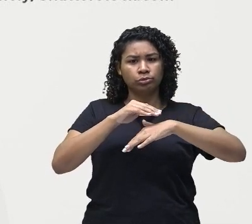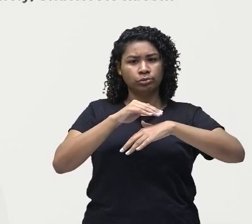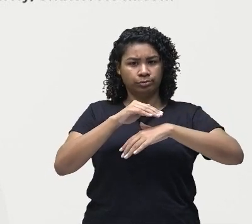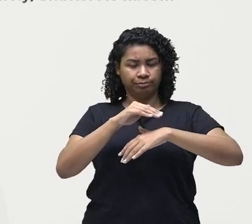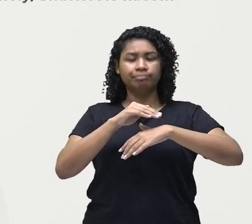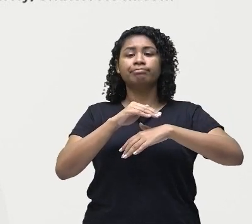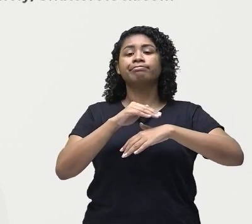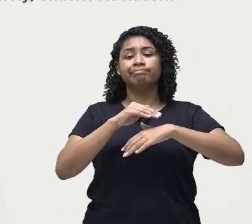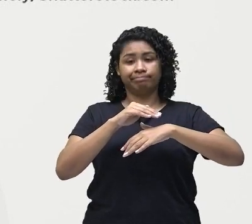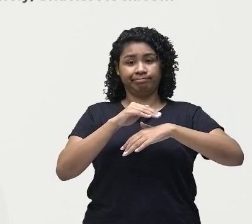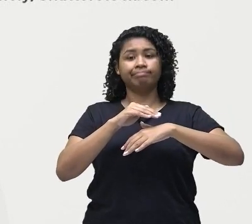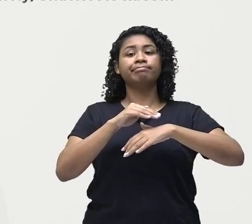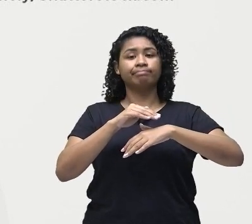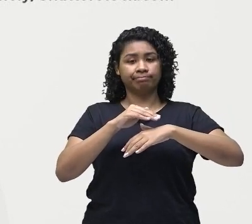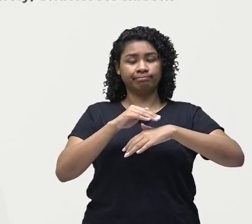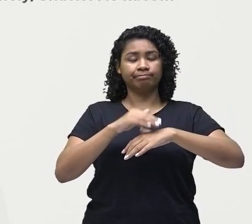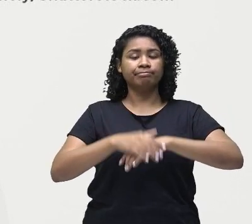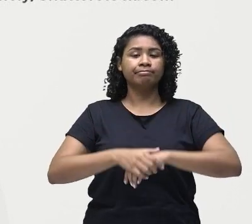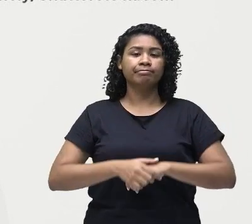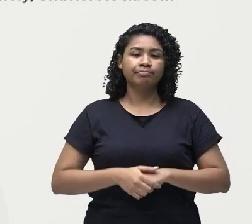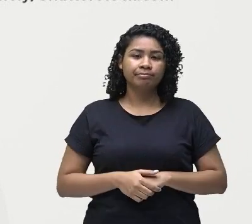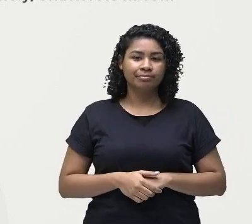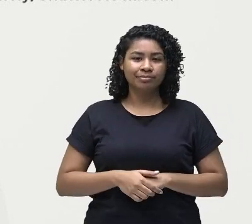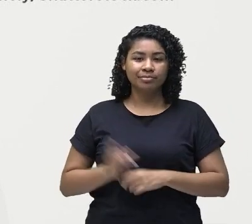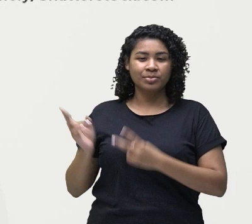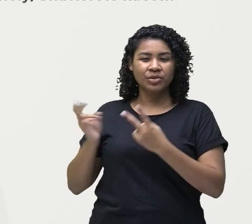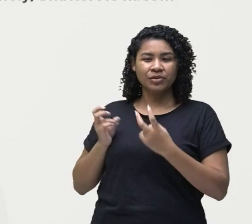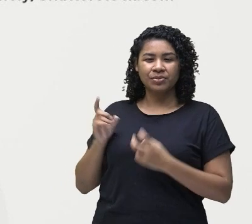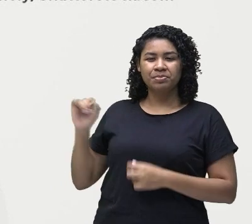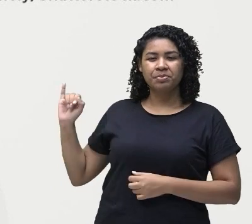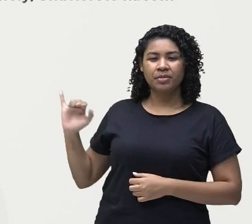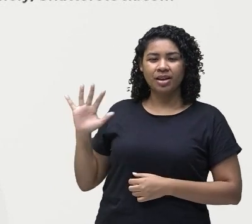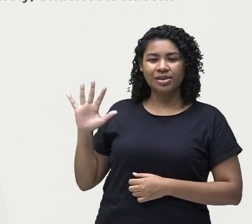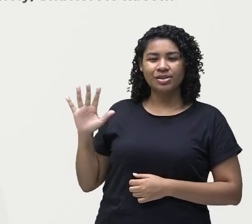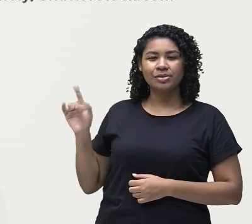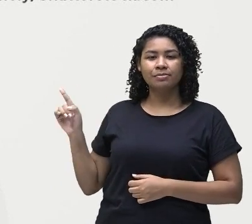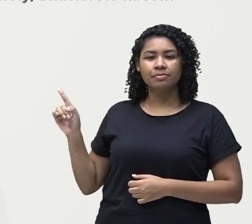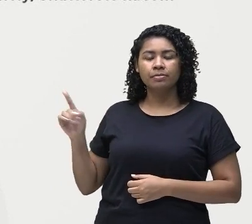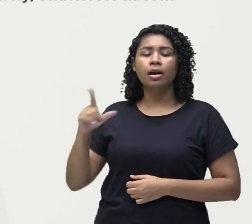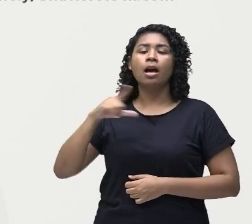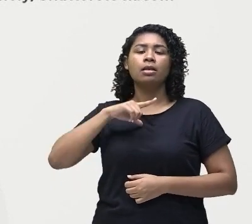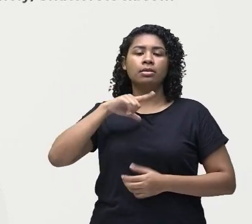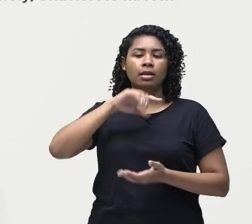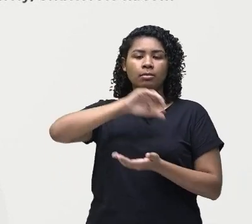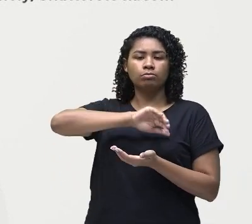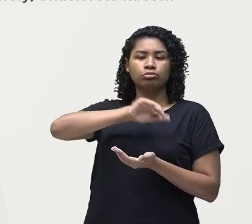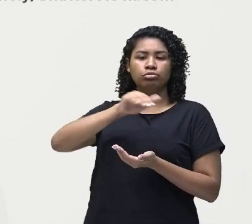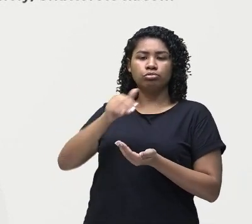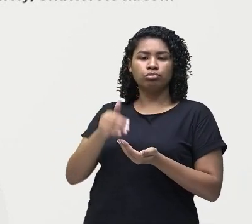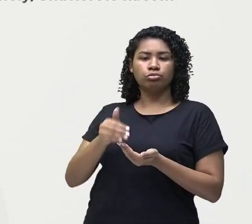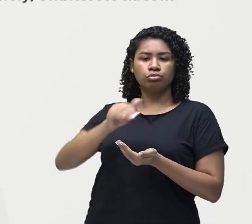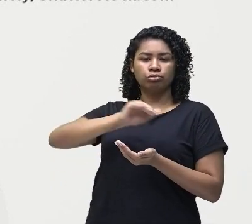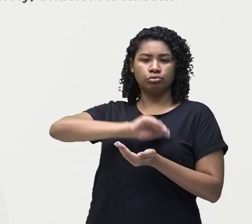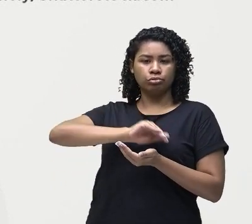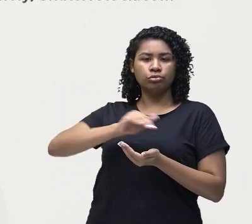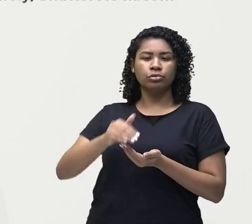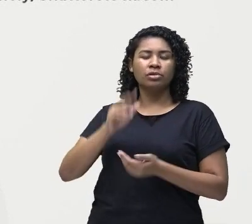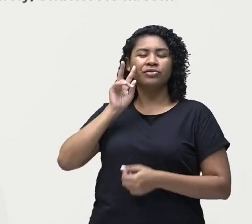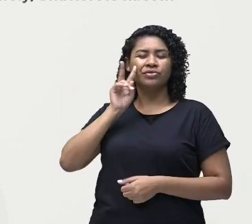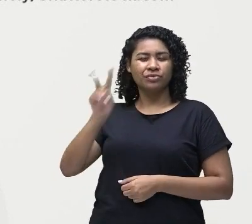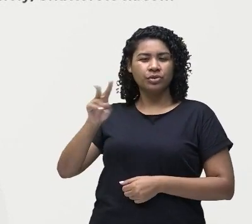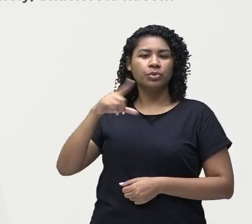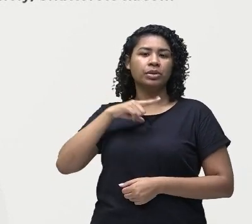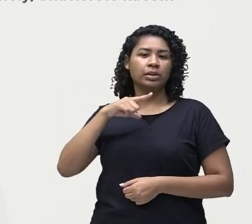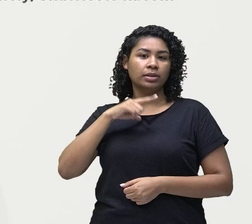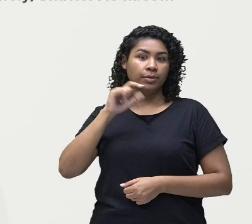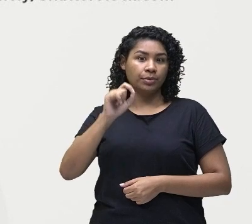tipo de filtro. Observem aí na imagem, a gente tem a camada de ozônio, a gente já viu que a Terra